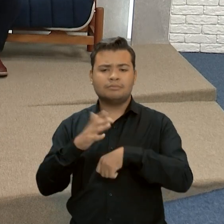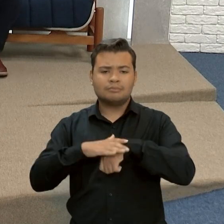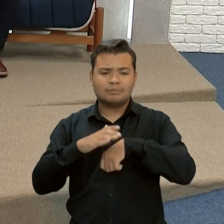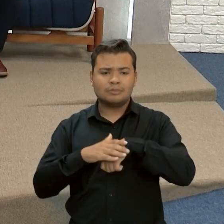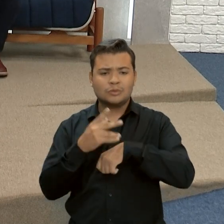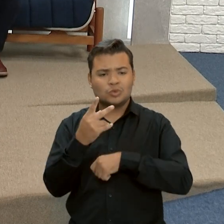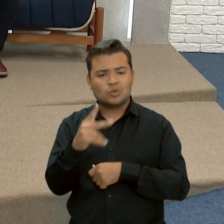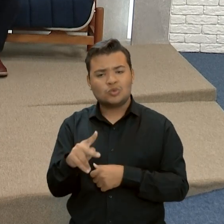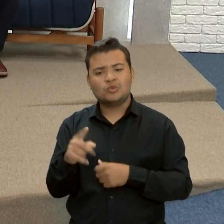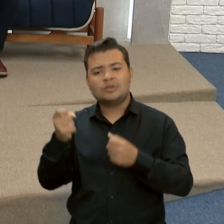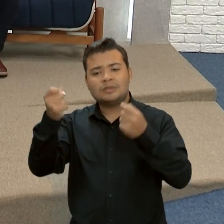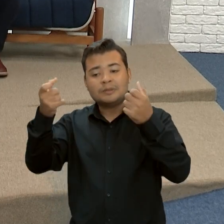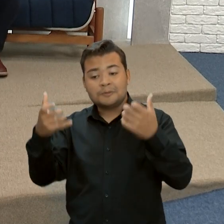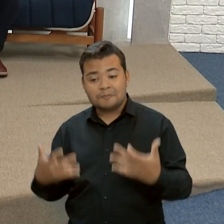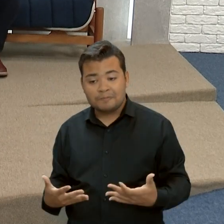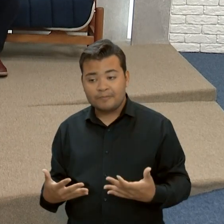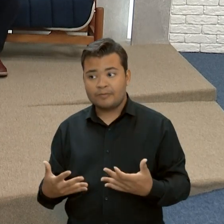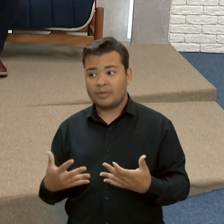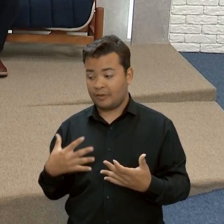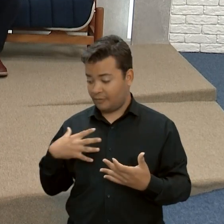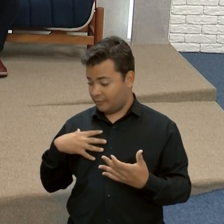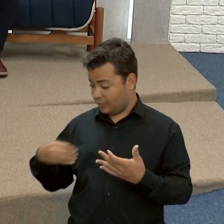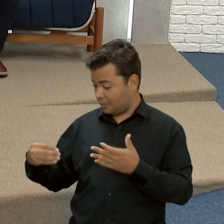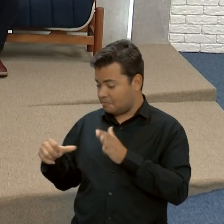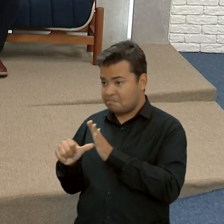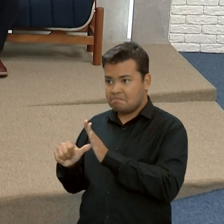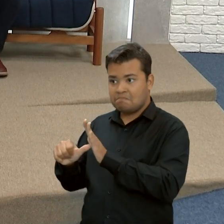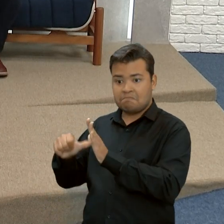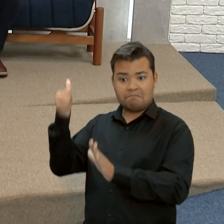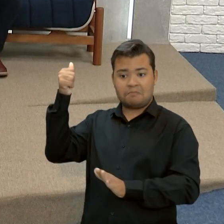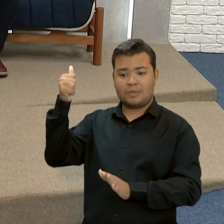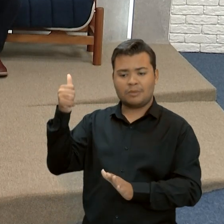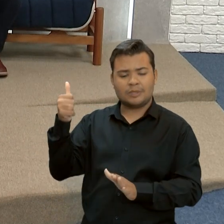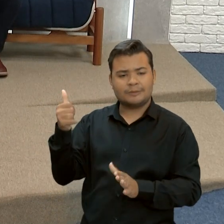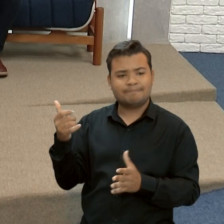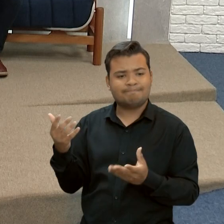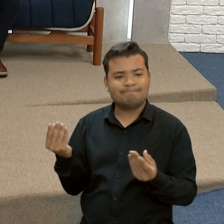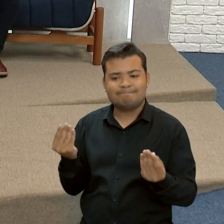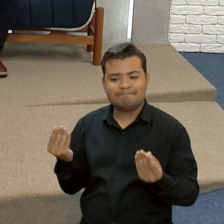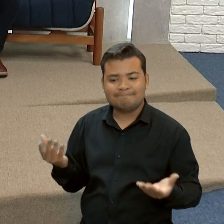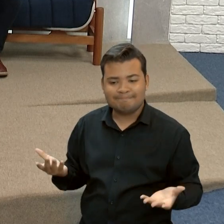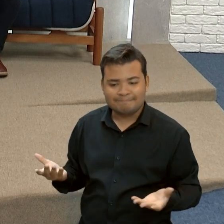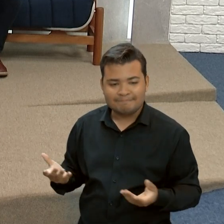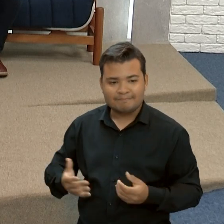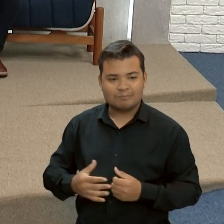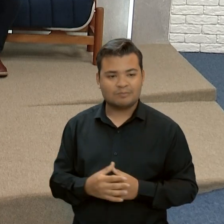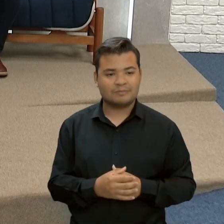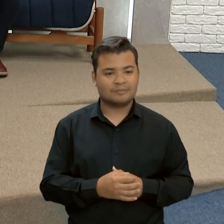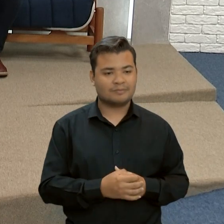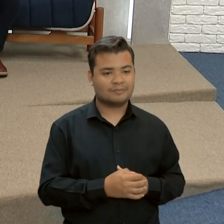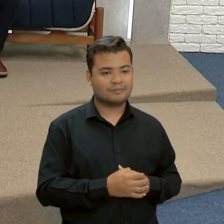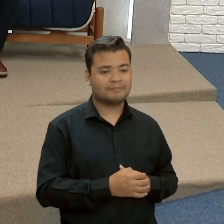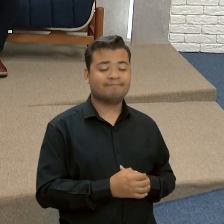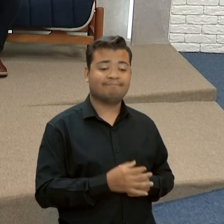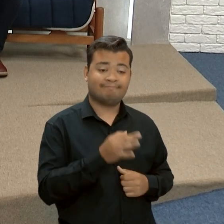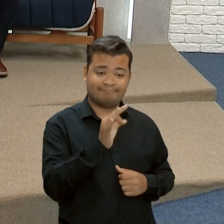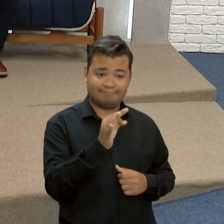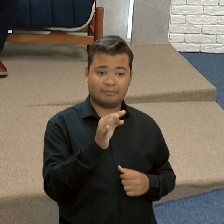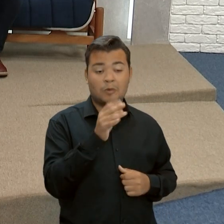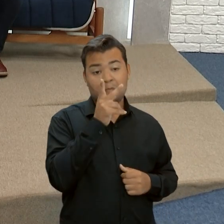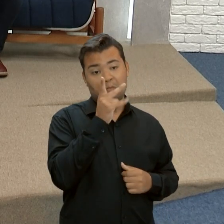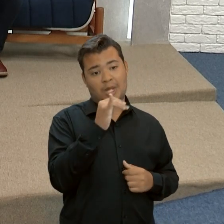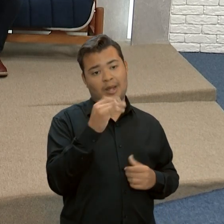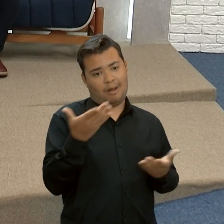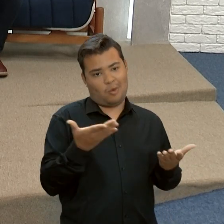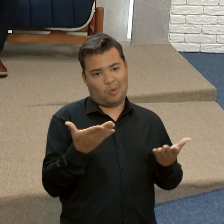Cavalcante, a primeira vez que você tem um filho, papai de primeira viagem, então? O papai de primeira viagem, o